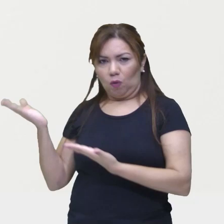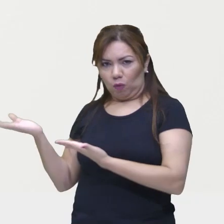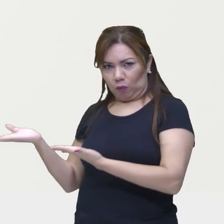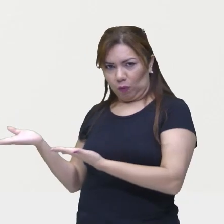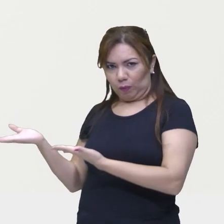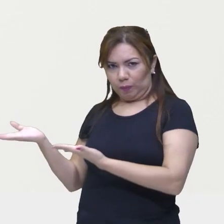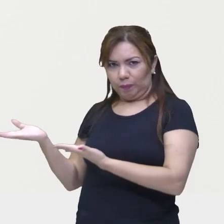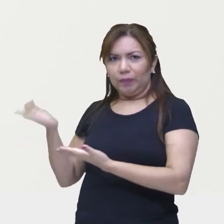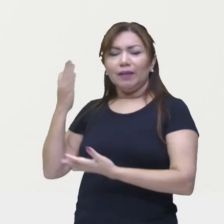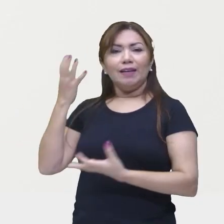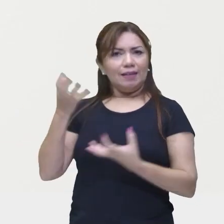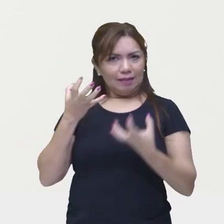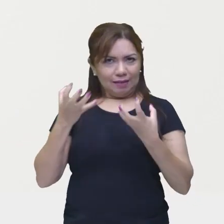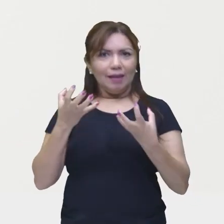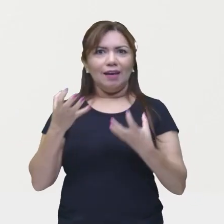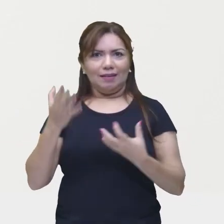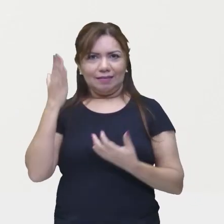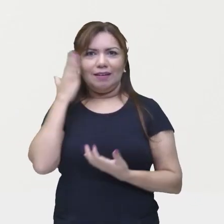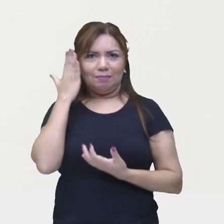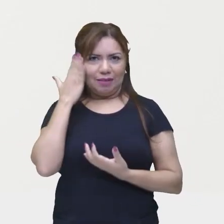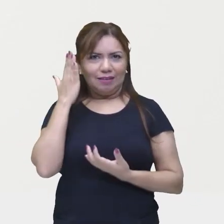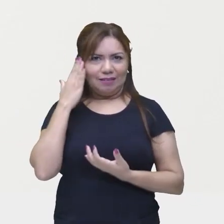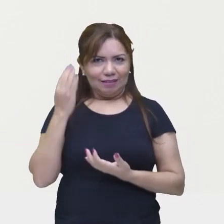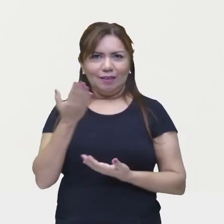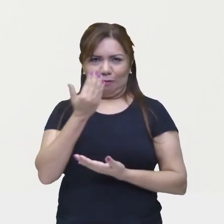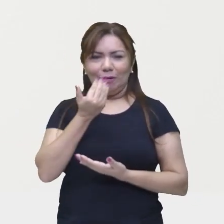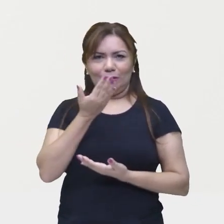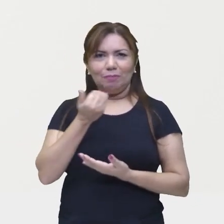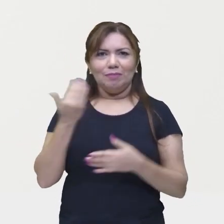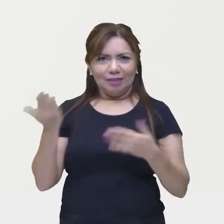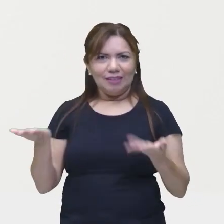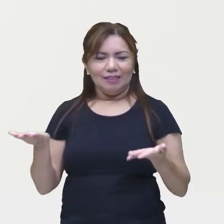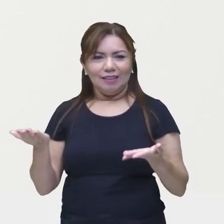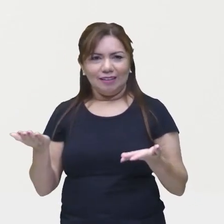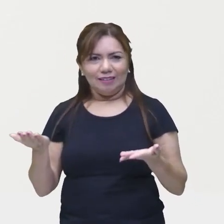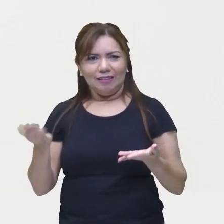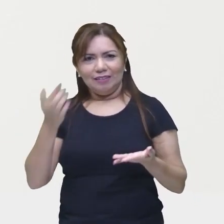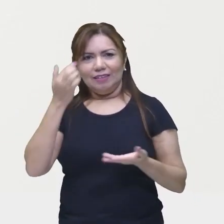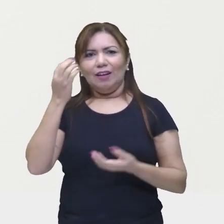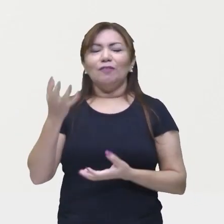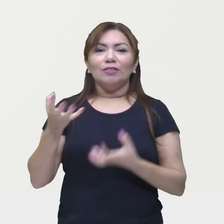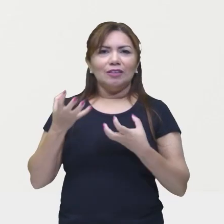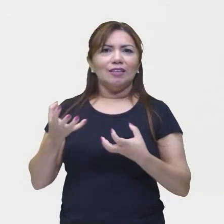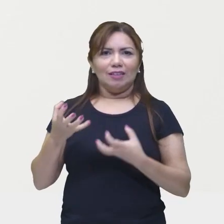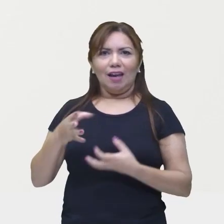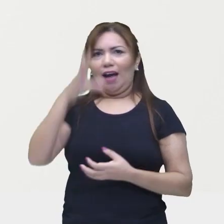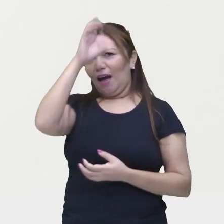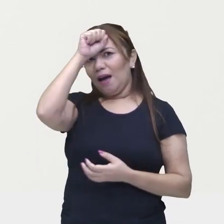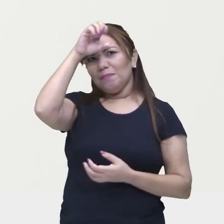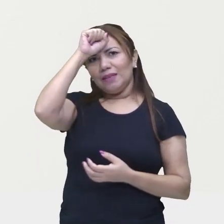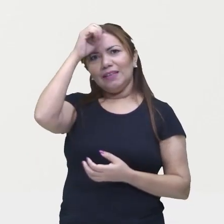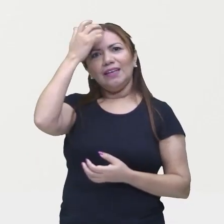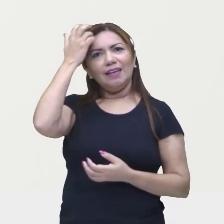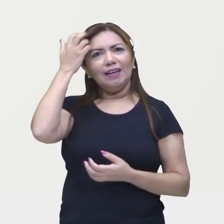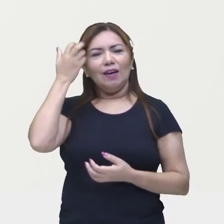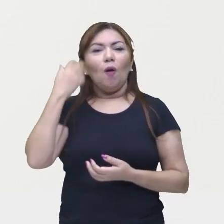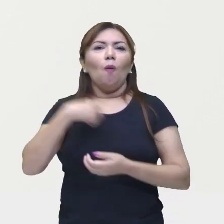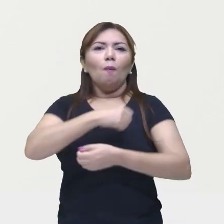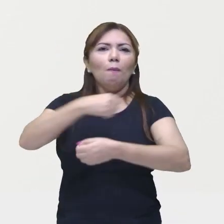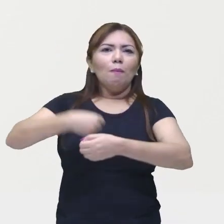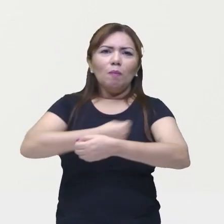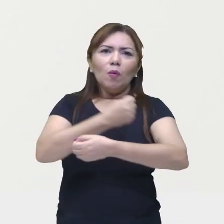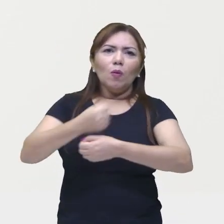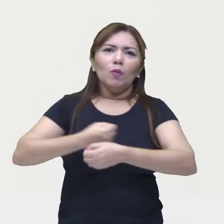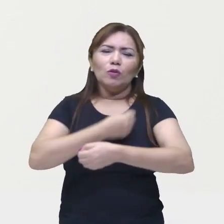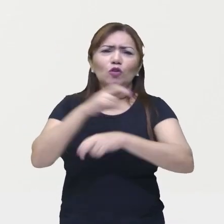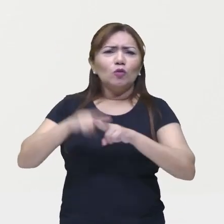Você quer saber fazer como saber fazer algum tipo de comida? Um bolo de chocolate,